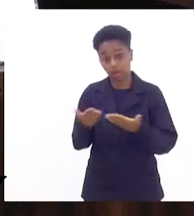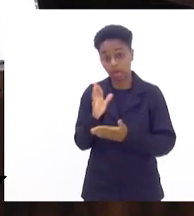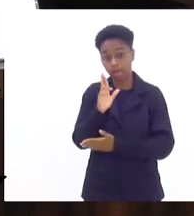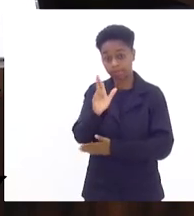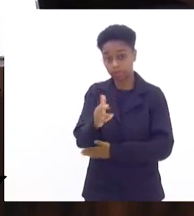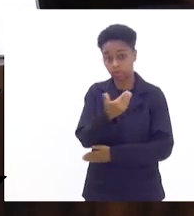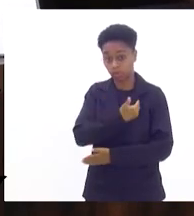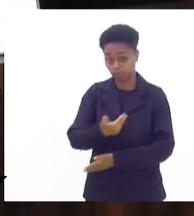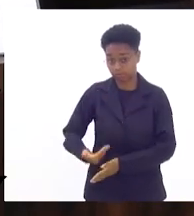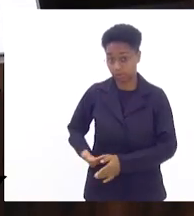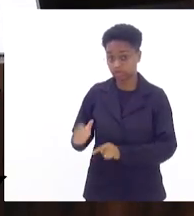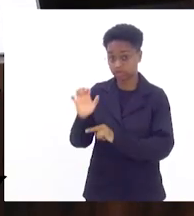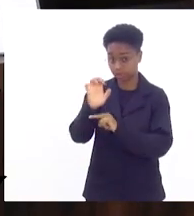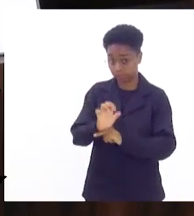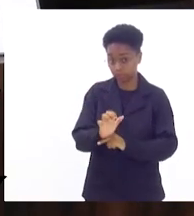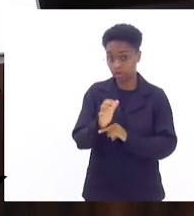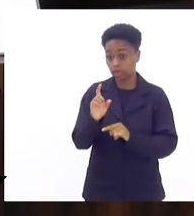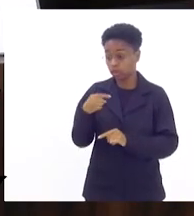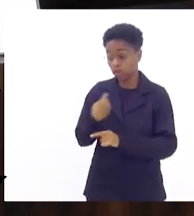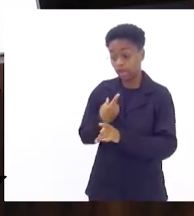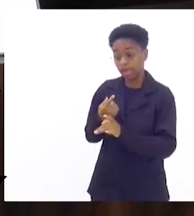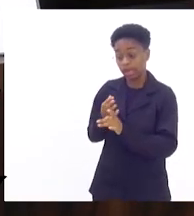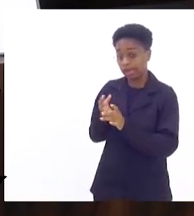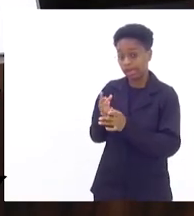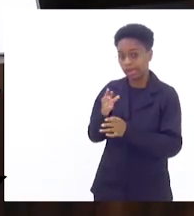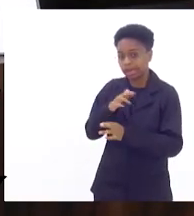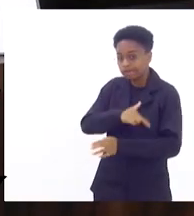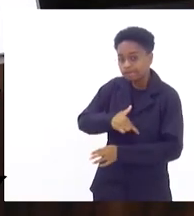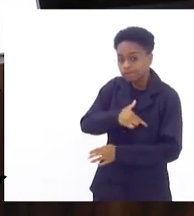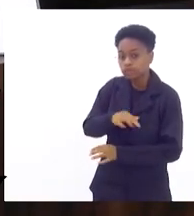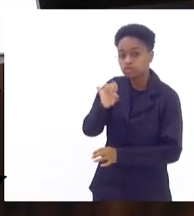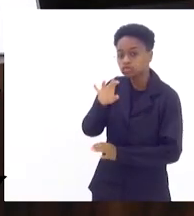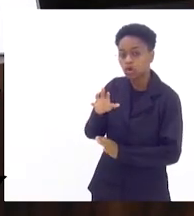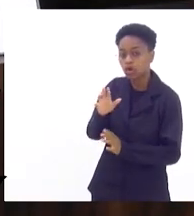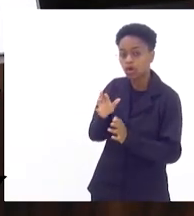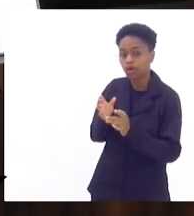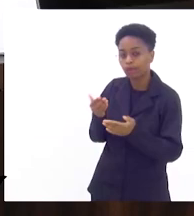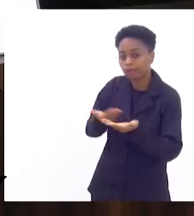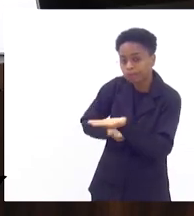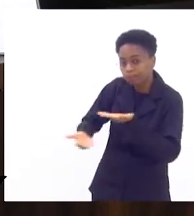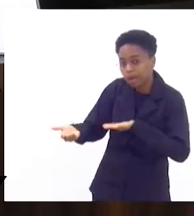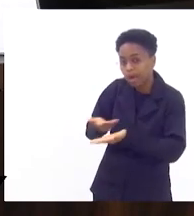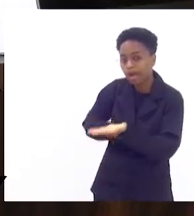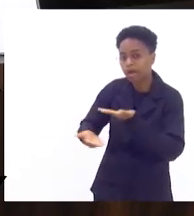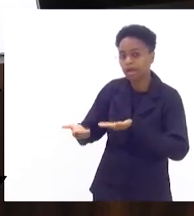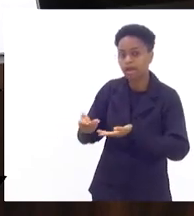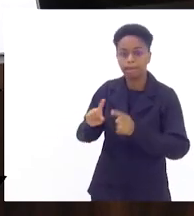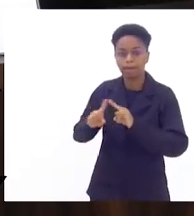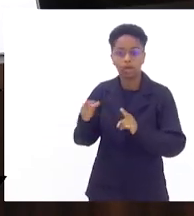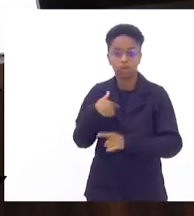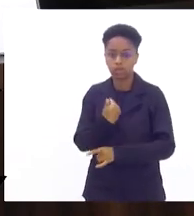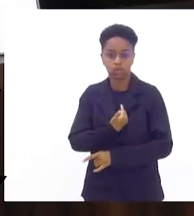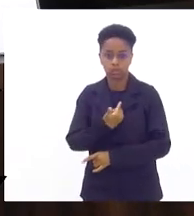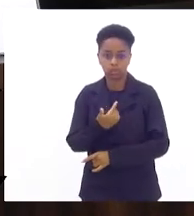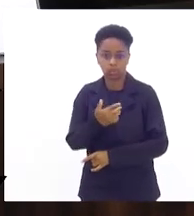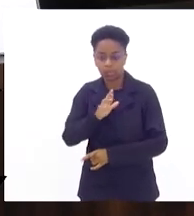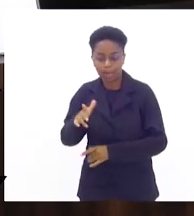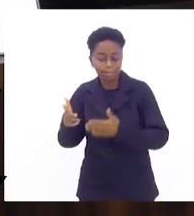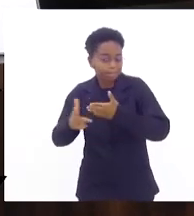governo do Estado. A agência é reguladora. Podemos levar o problema, sim, está registrado. Evidentemente, eu estou fazendo parte